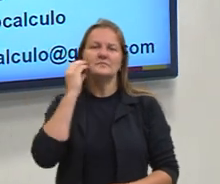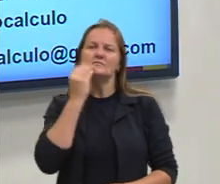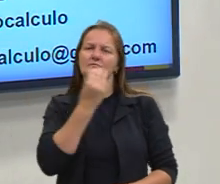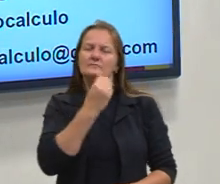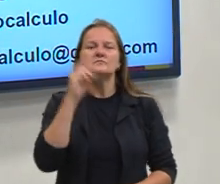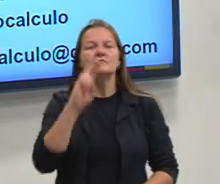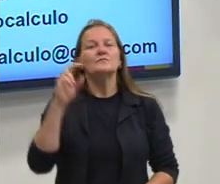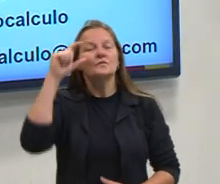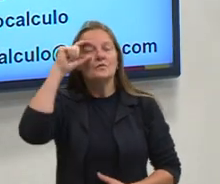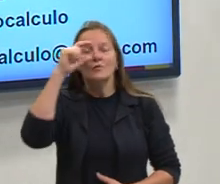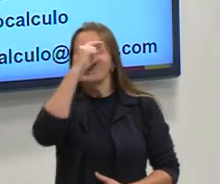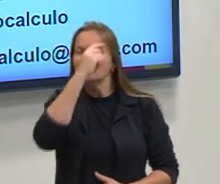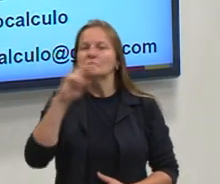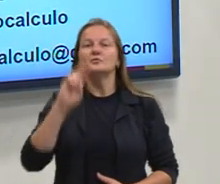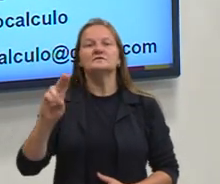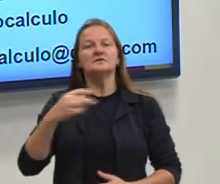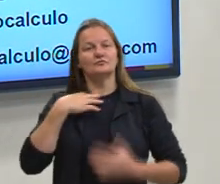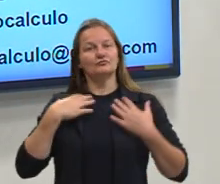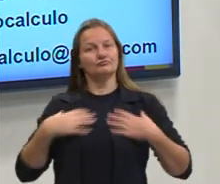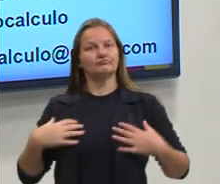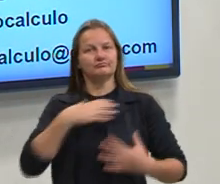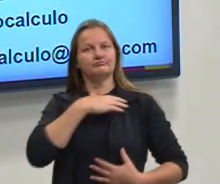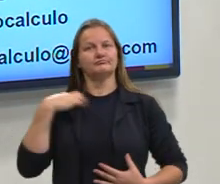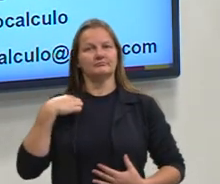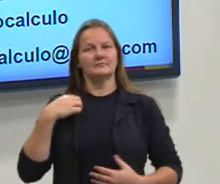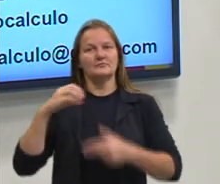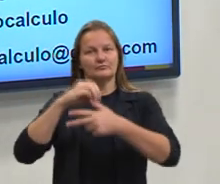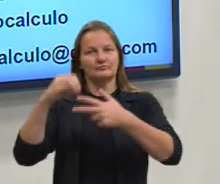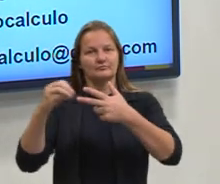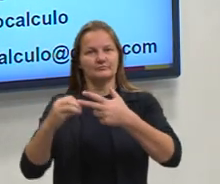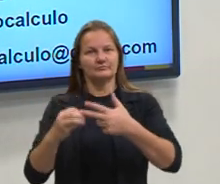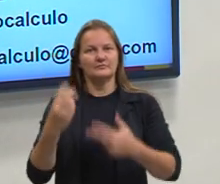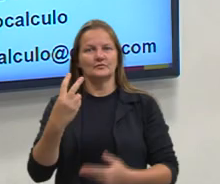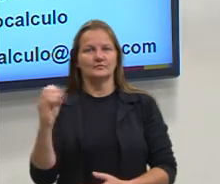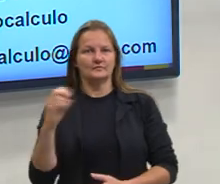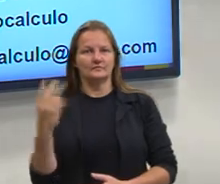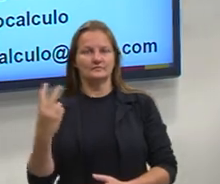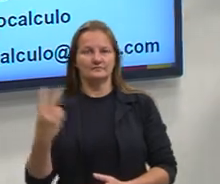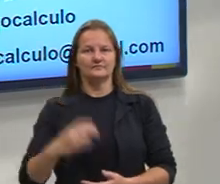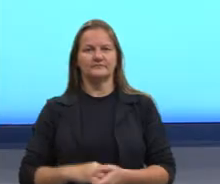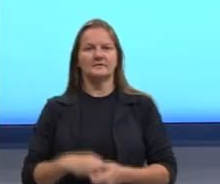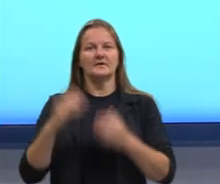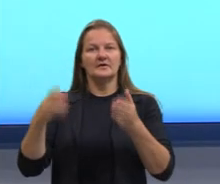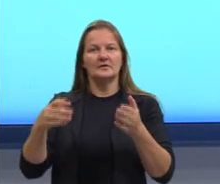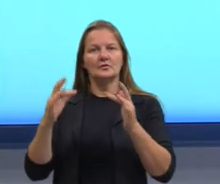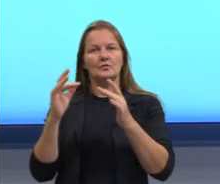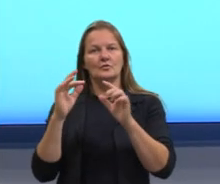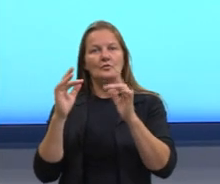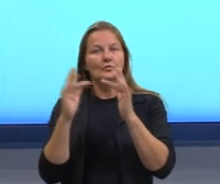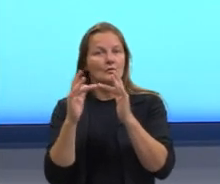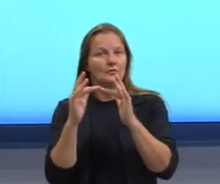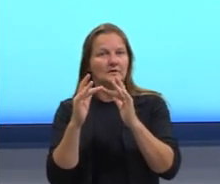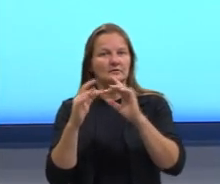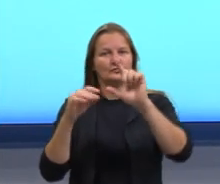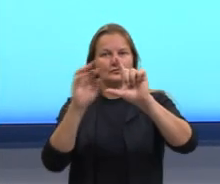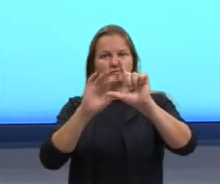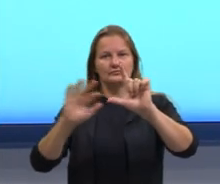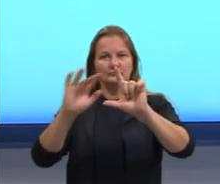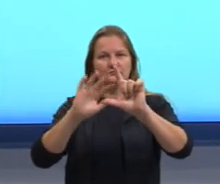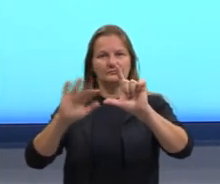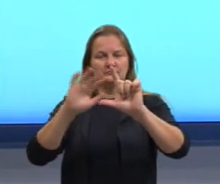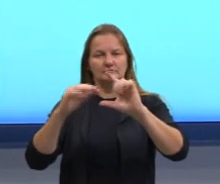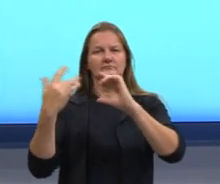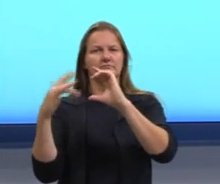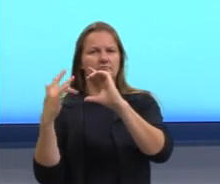barba uso óculos estão com a camiseta do pré-enem Seduc 2022 segue aqui o QR Code então dos meus os meus contatos